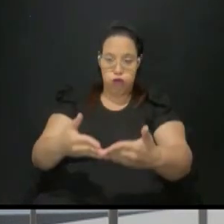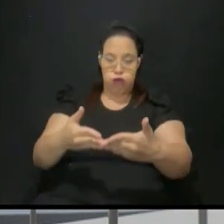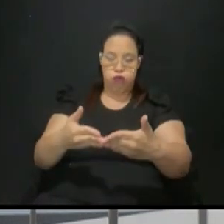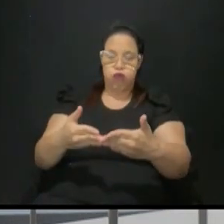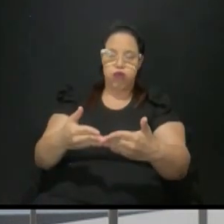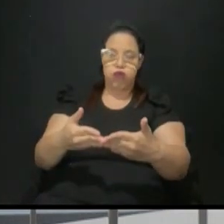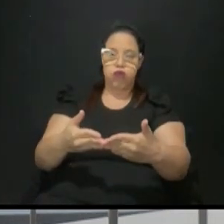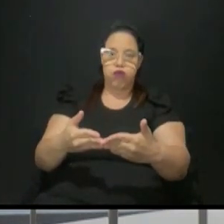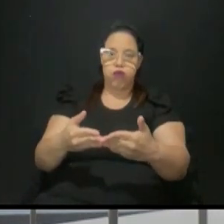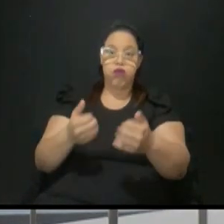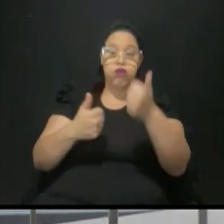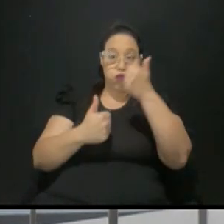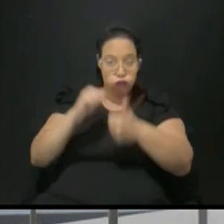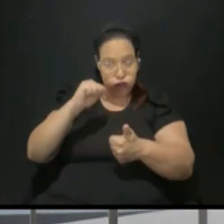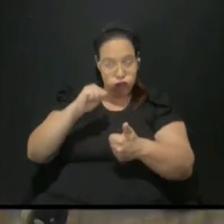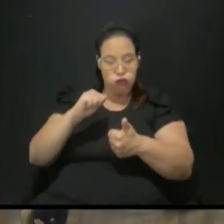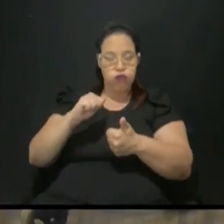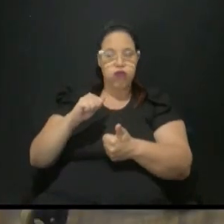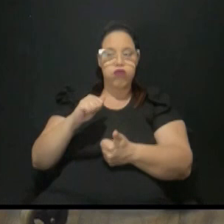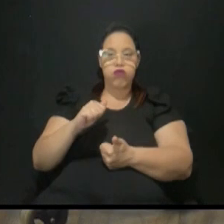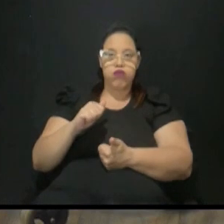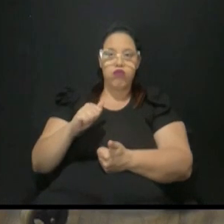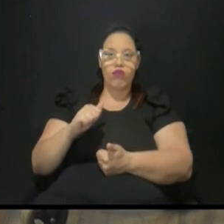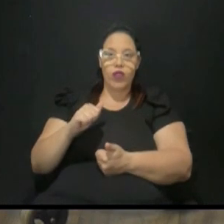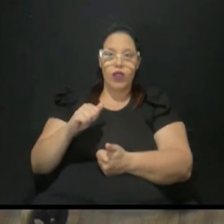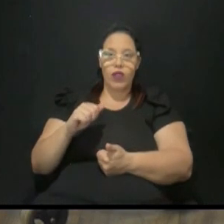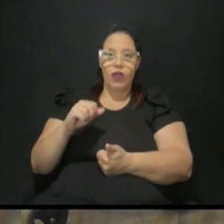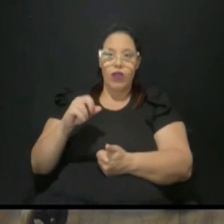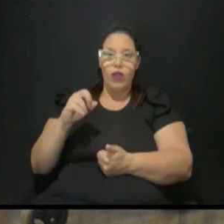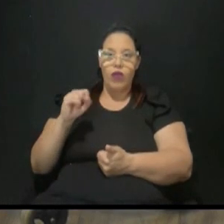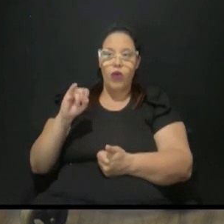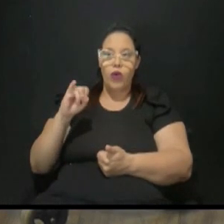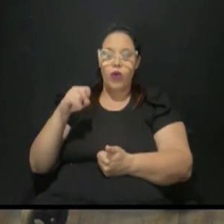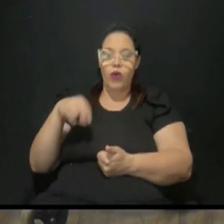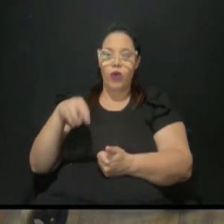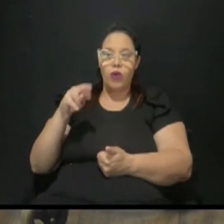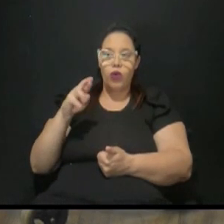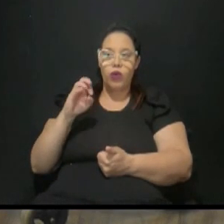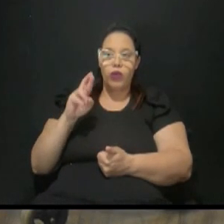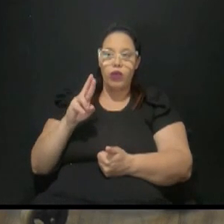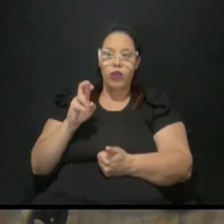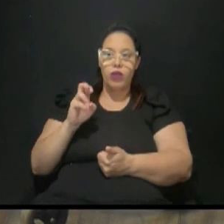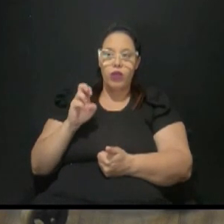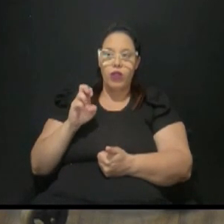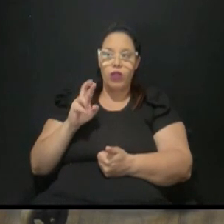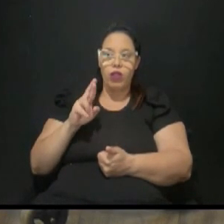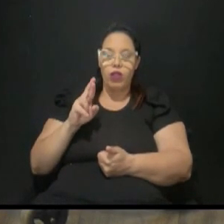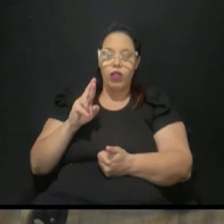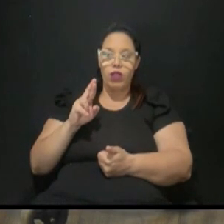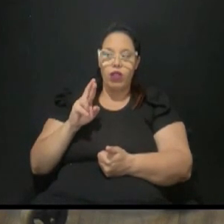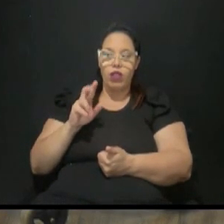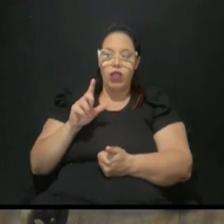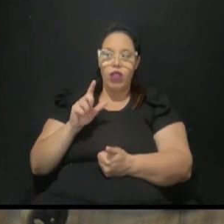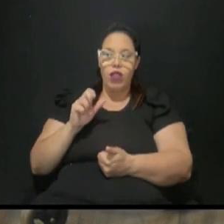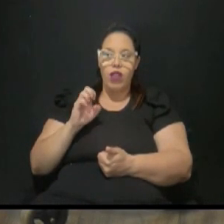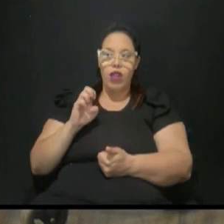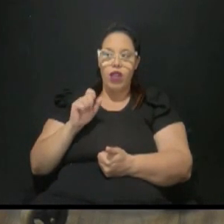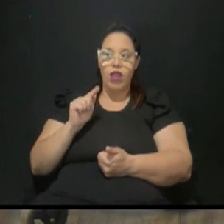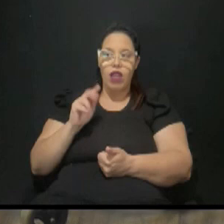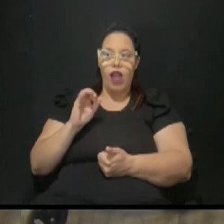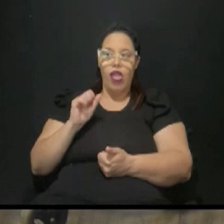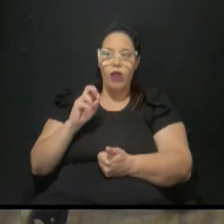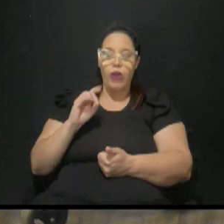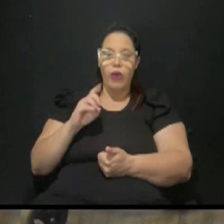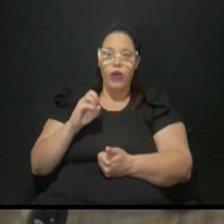esporte. Por exemplo, o Intermunicipal é o ligado, não é? O serviço do Estado é o ligado? Então, mas o ligado é só para educação, o ligado, né? é só para